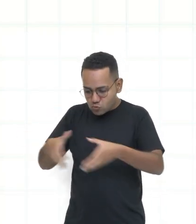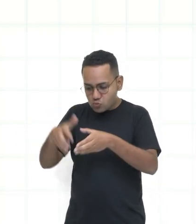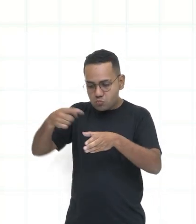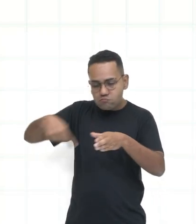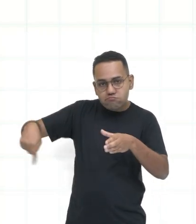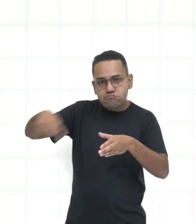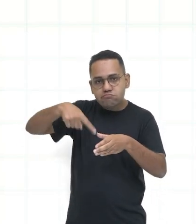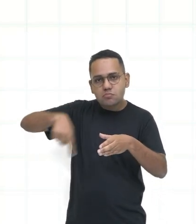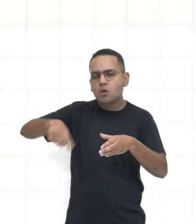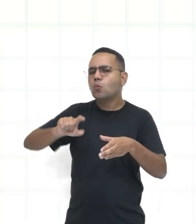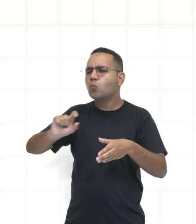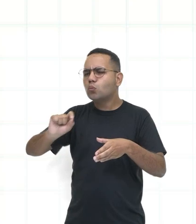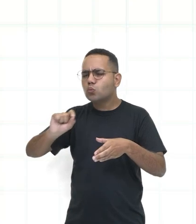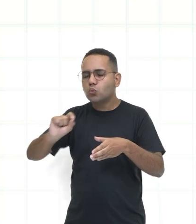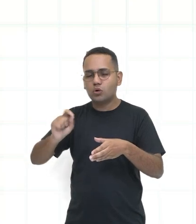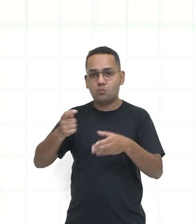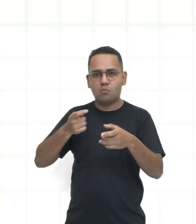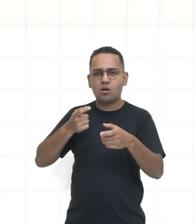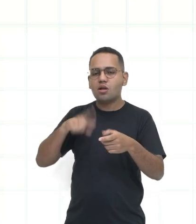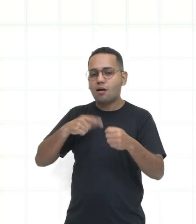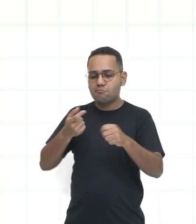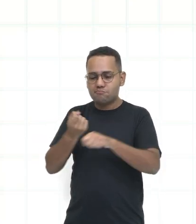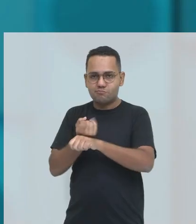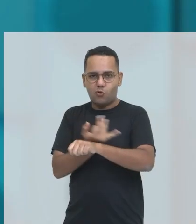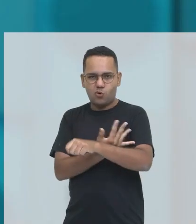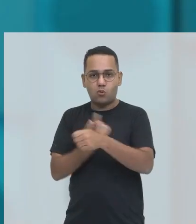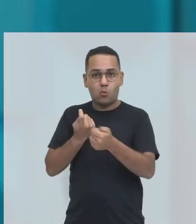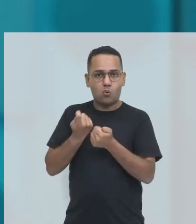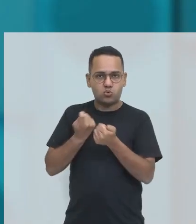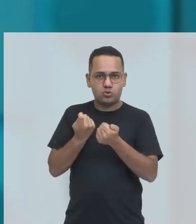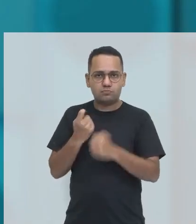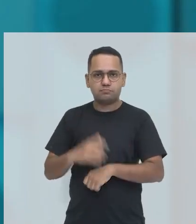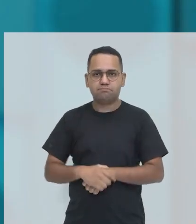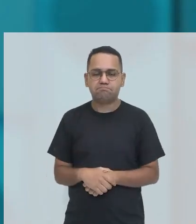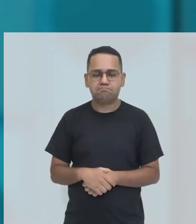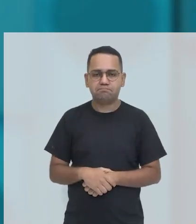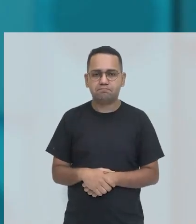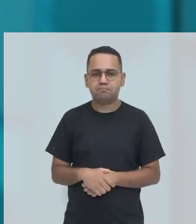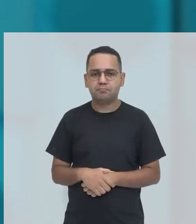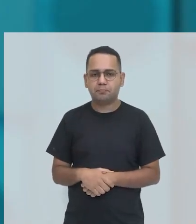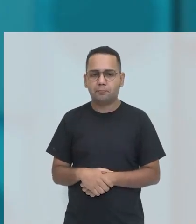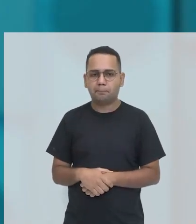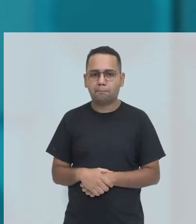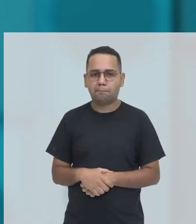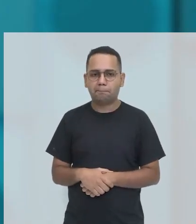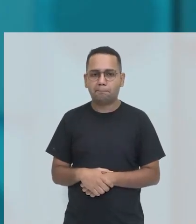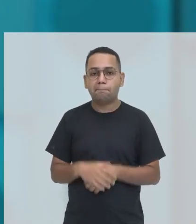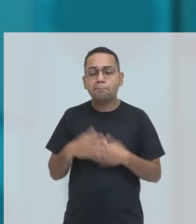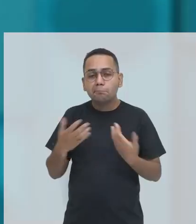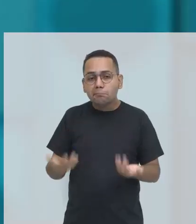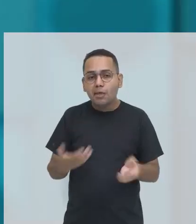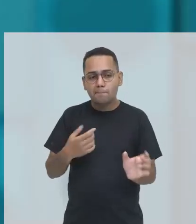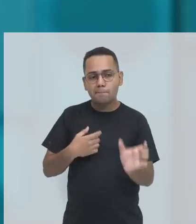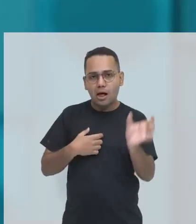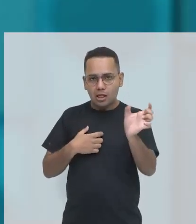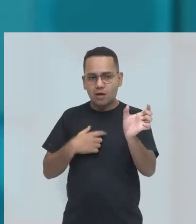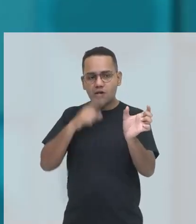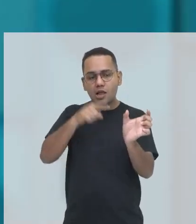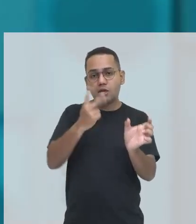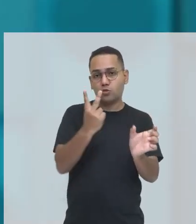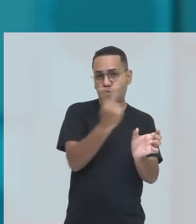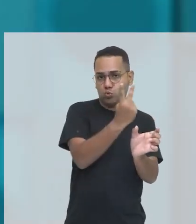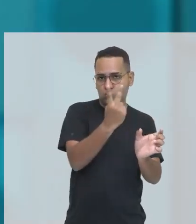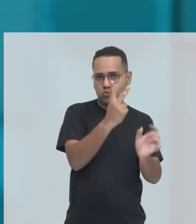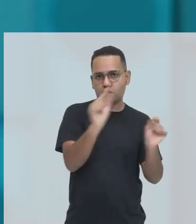utilizar sempre o each other para falar de uma ideia de reciprocidade, uma ação recíproca entre dois